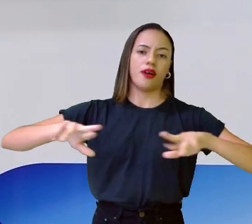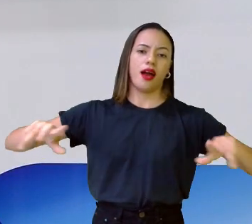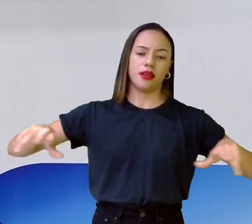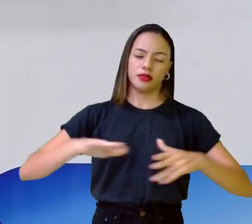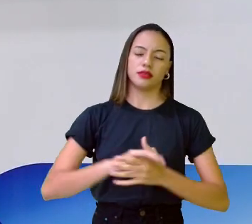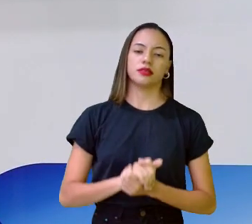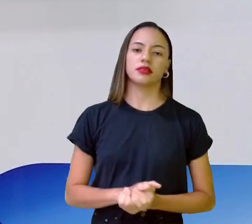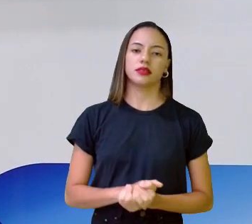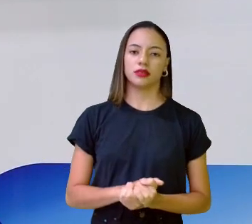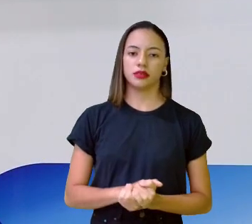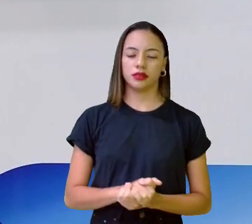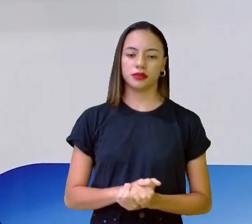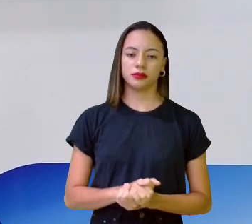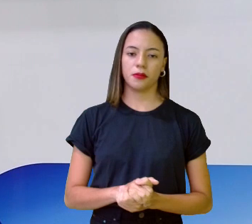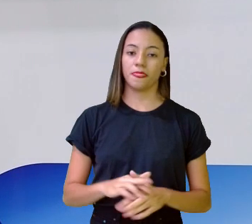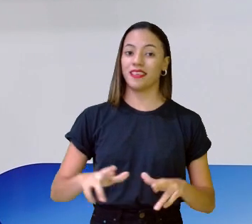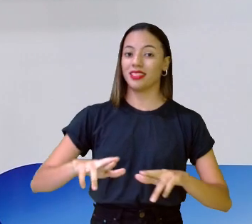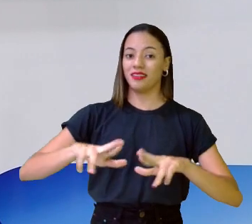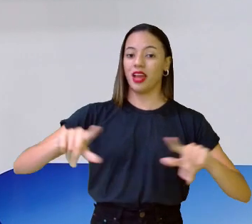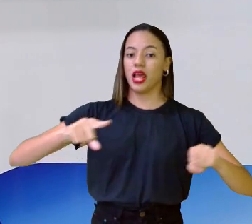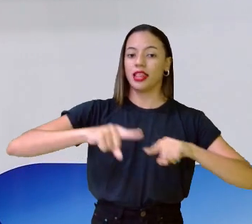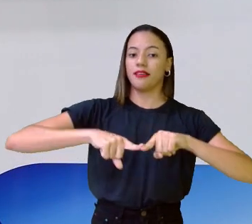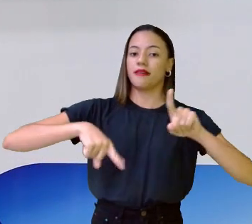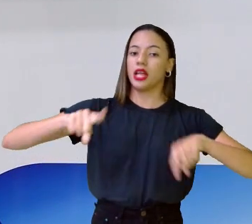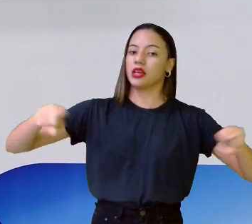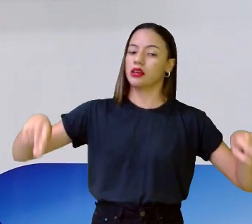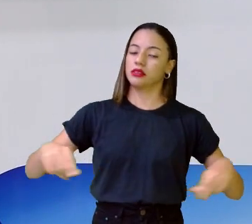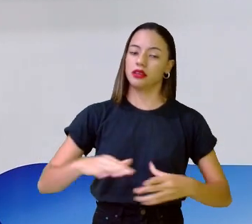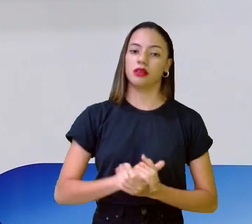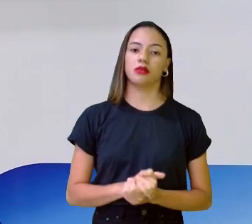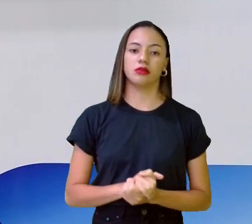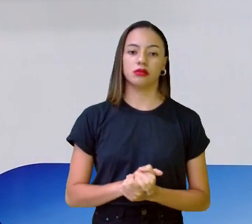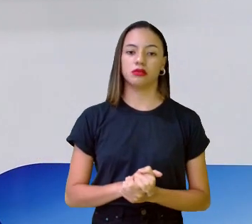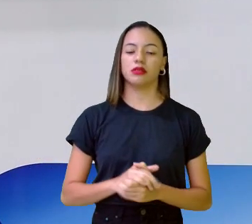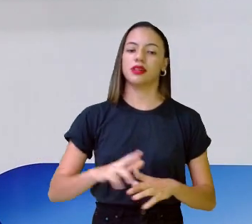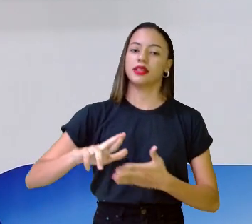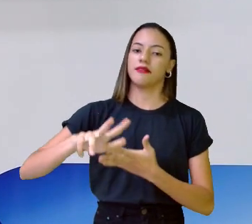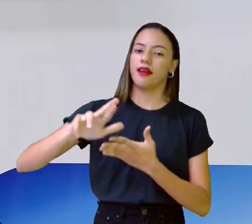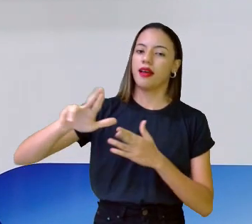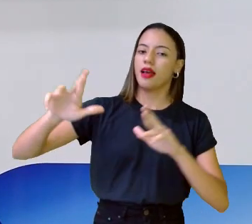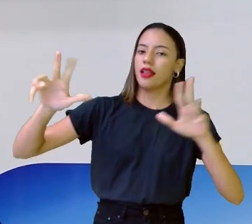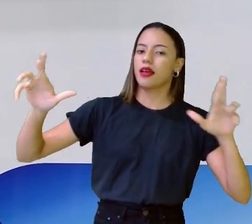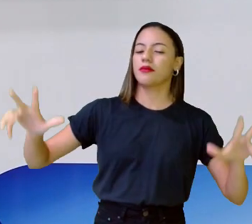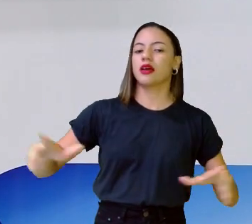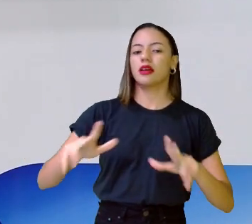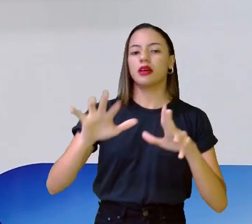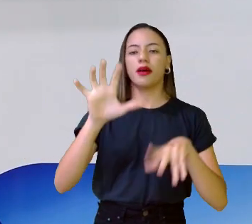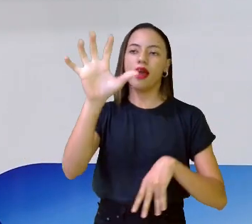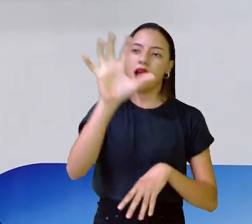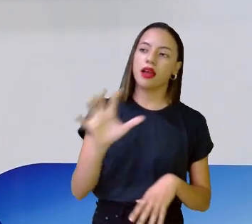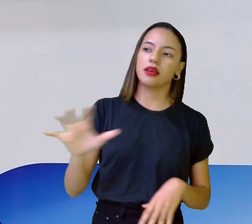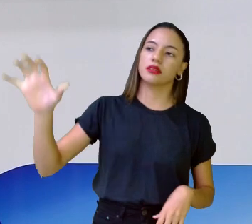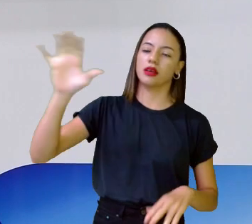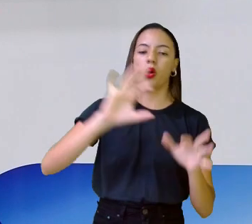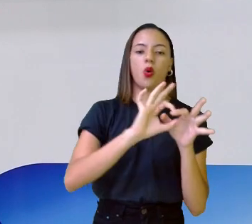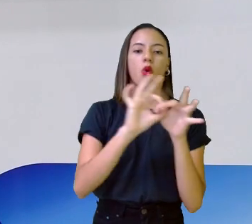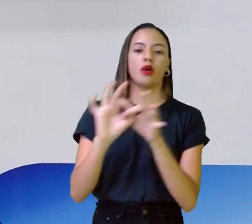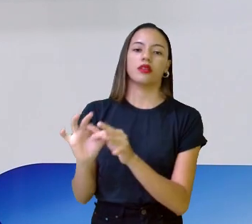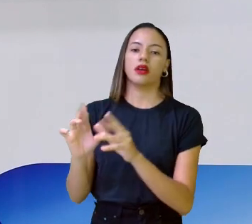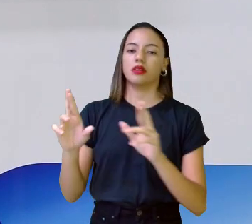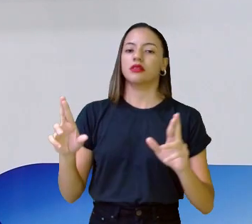de diferentes variações linguísticas, de diferentes regiões, não é? De diferentes contextos. E aí